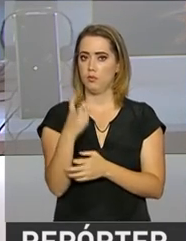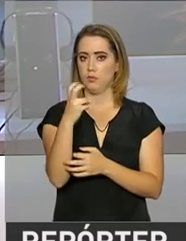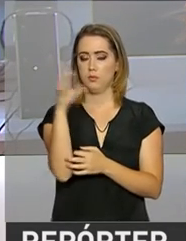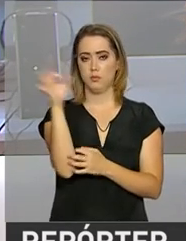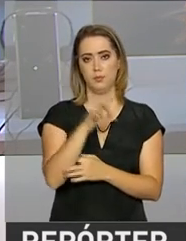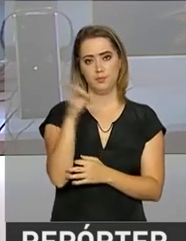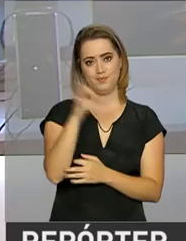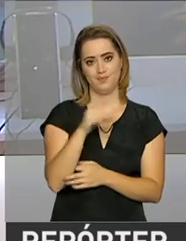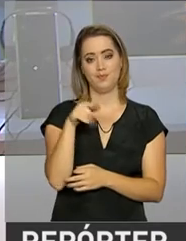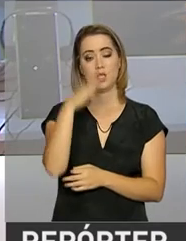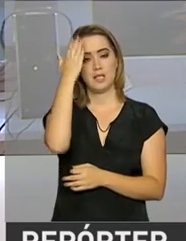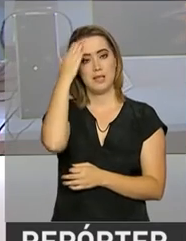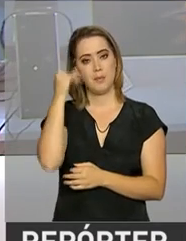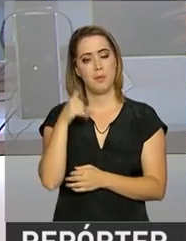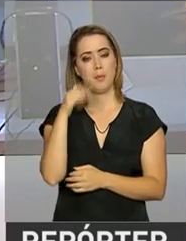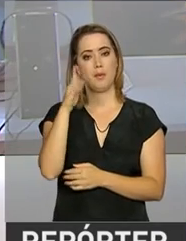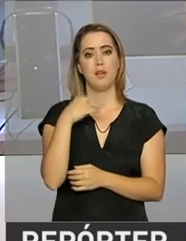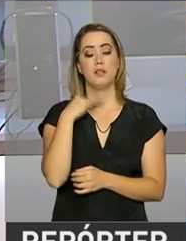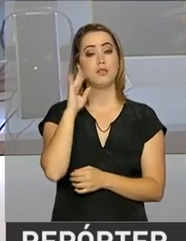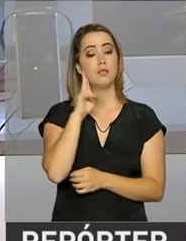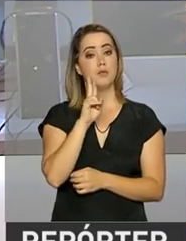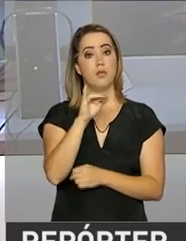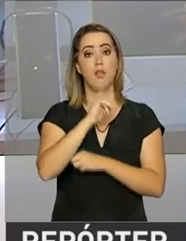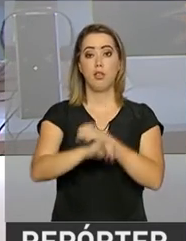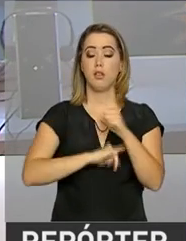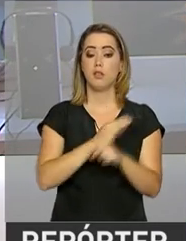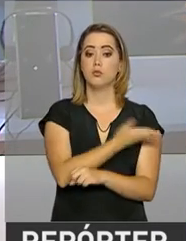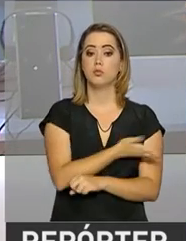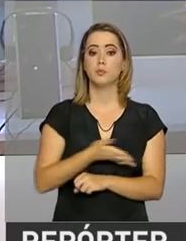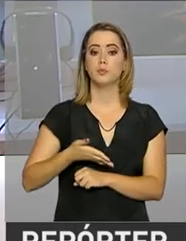para ter mais informações é só acessar